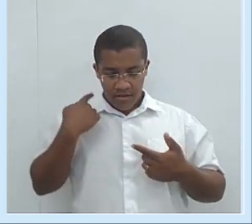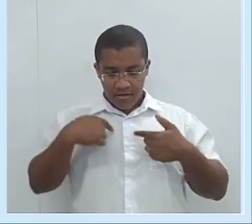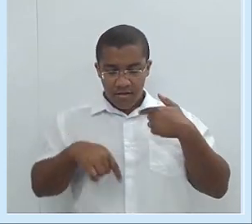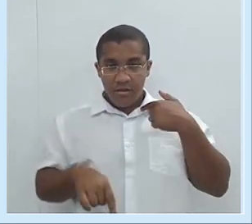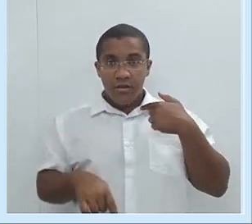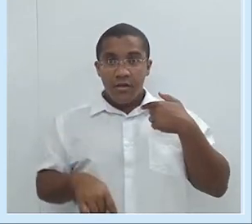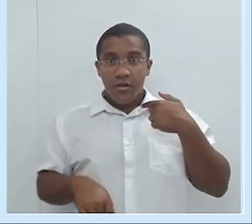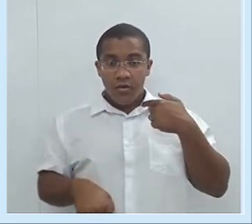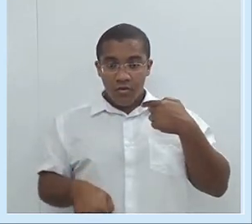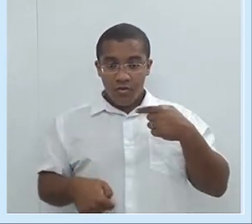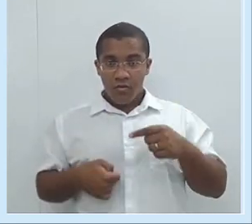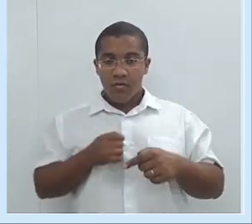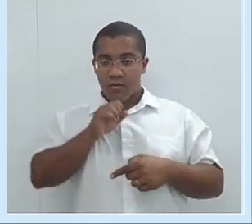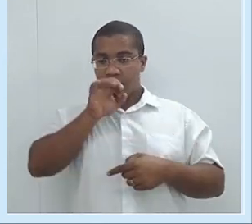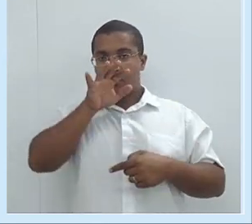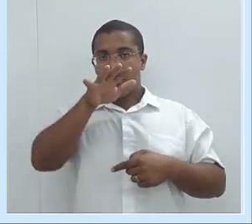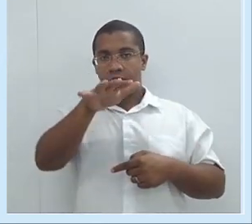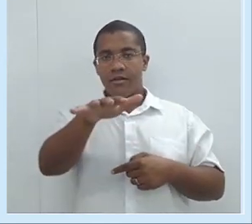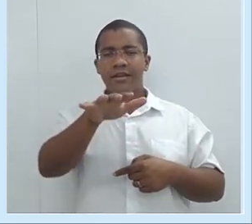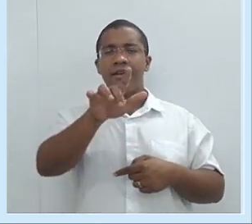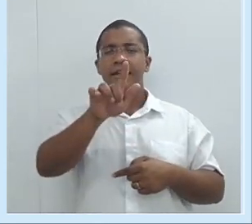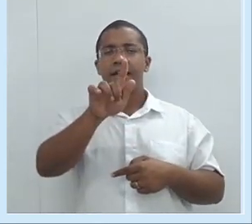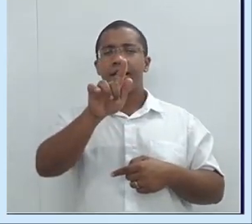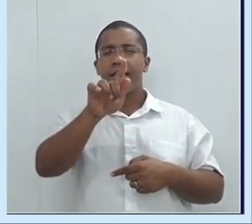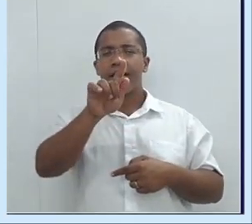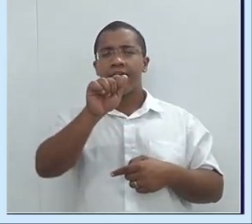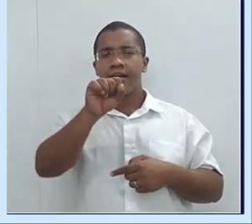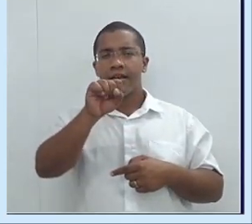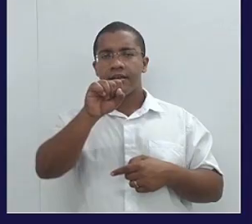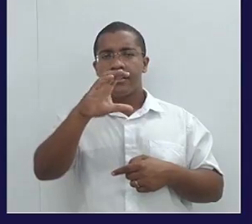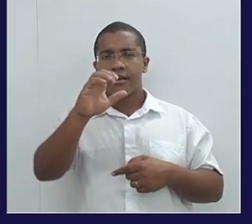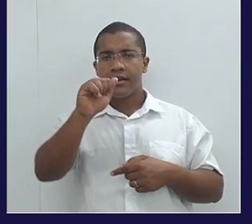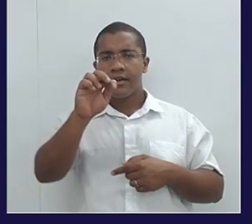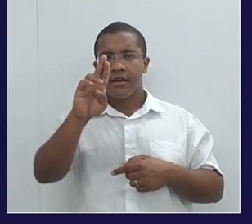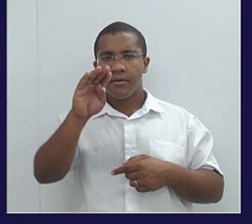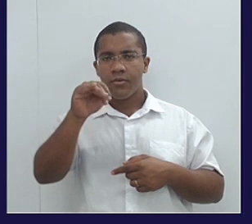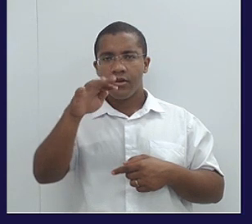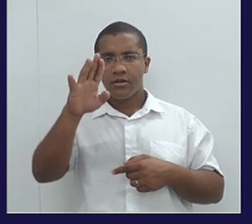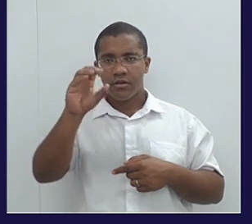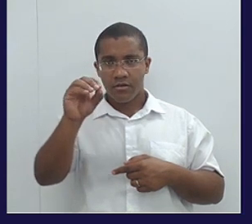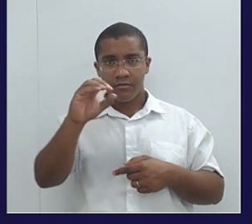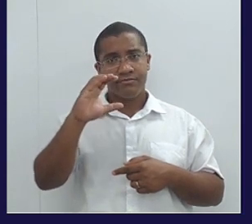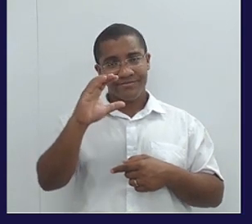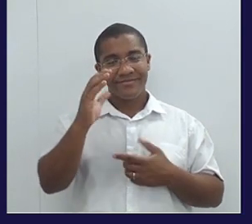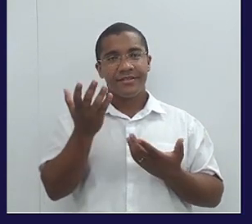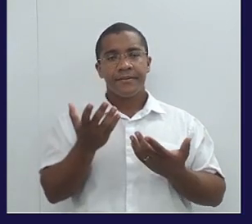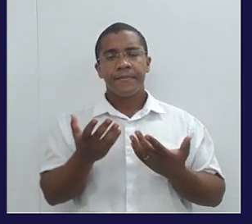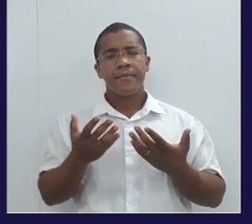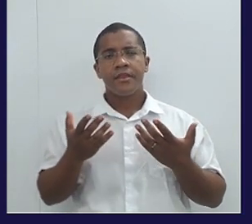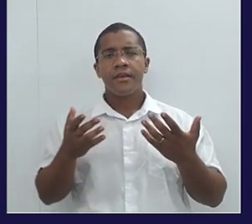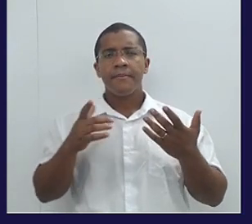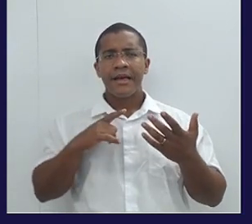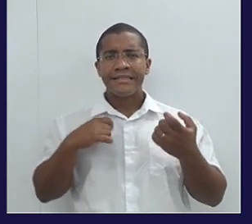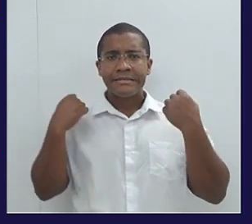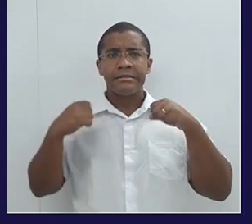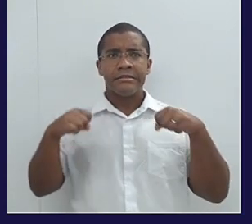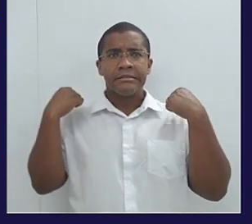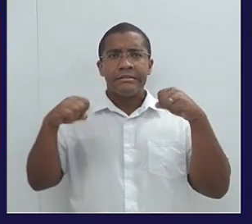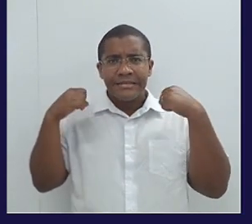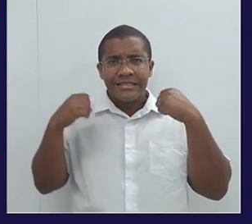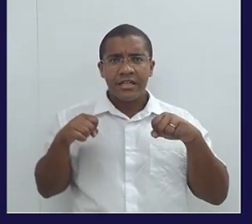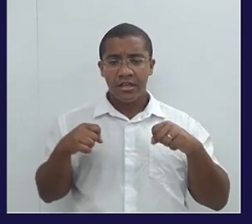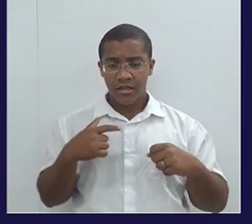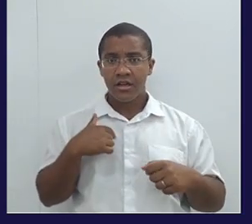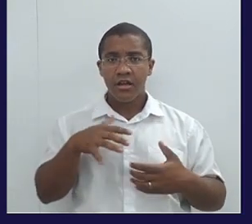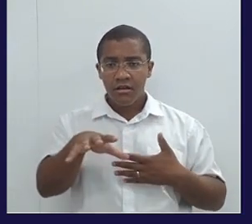ela libera o gás carbônico que a gente vai colocar para fora. Mas durante um exercício físico bem